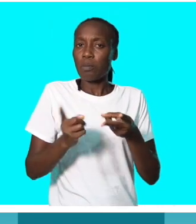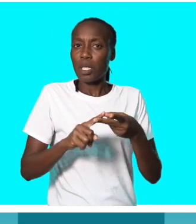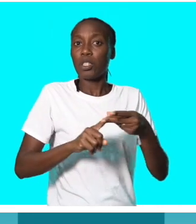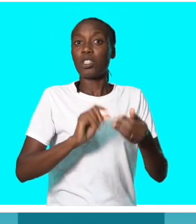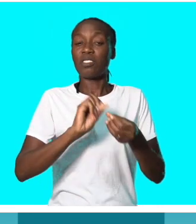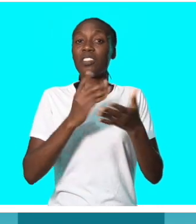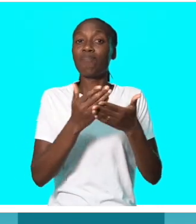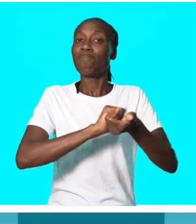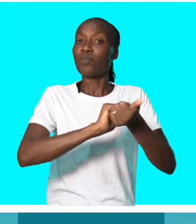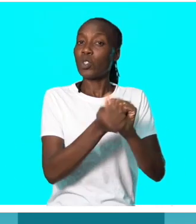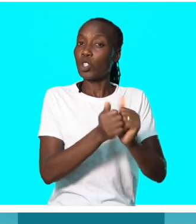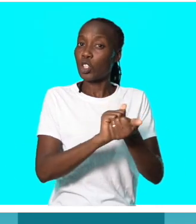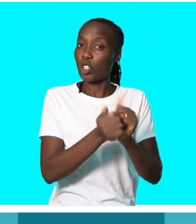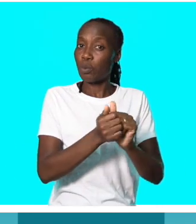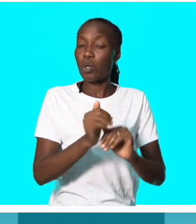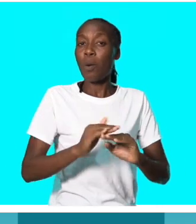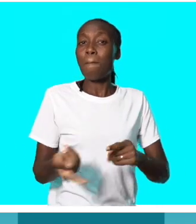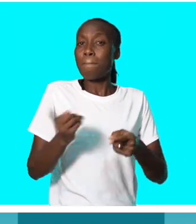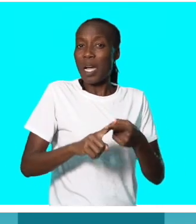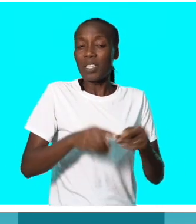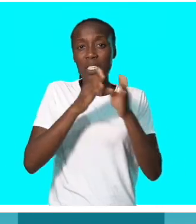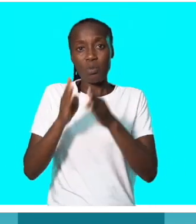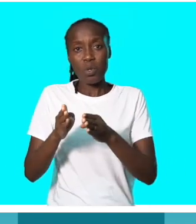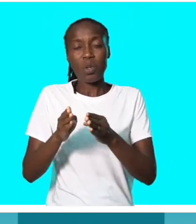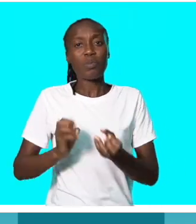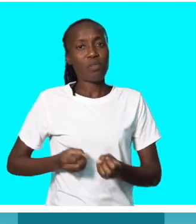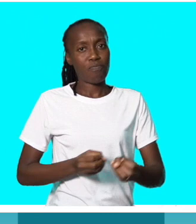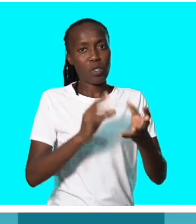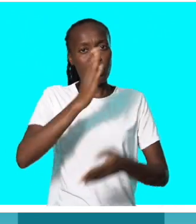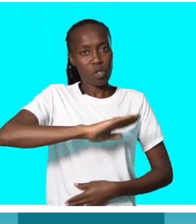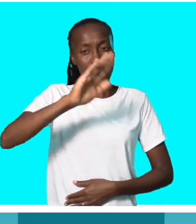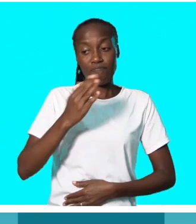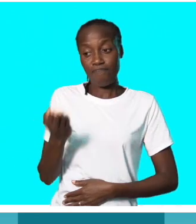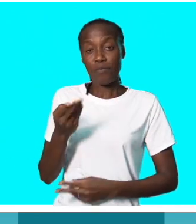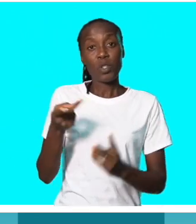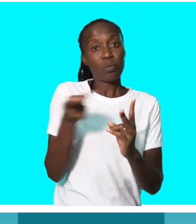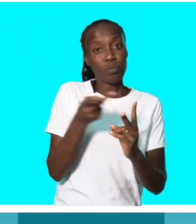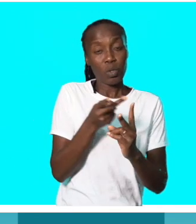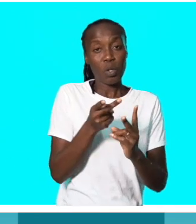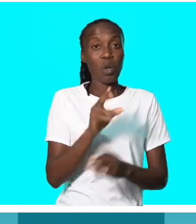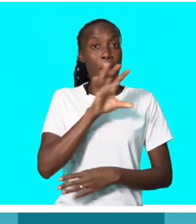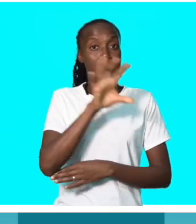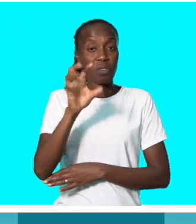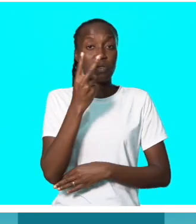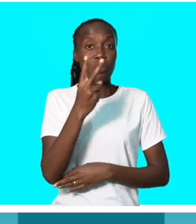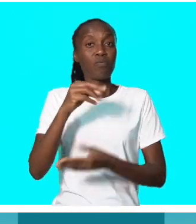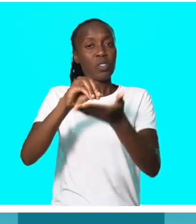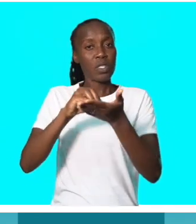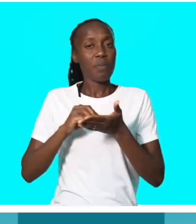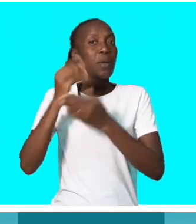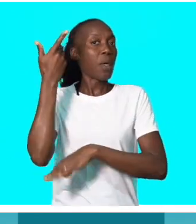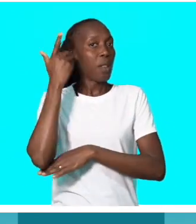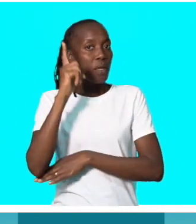fazer desse desporto uma coisa muito mais aplaudida pelo povo em geral. Os atletas das duas províncias receberam